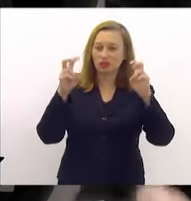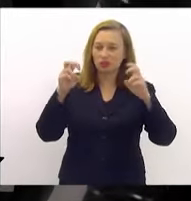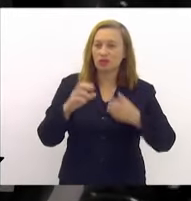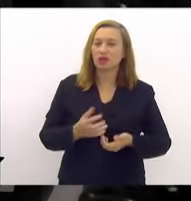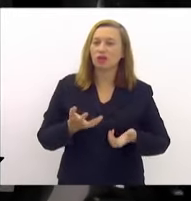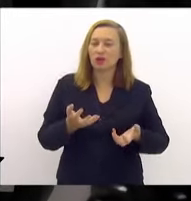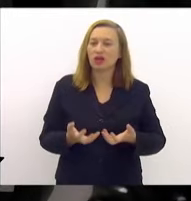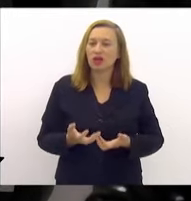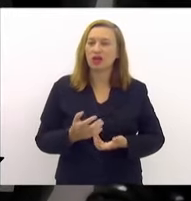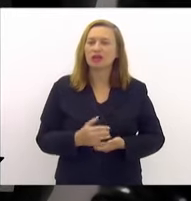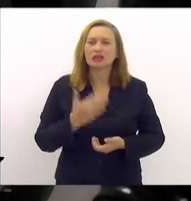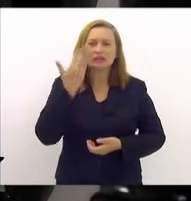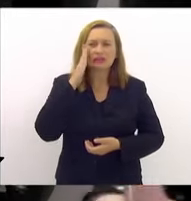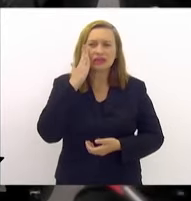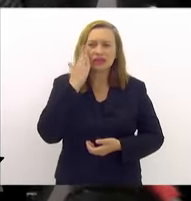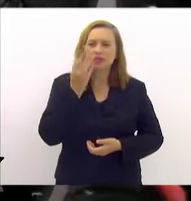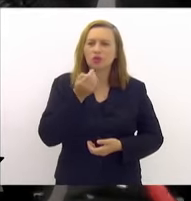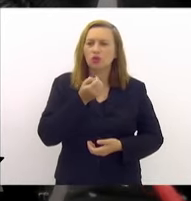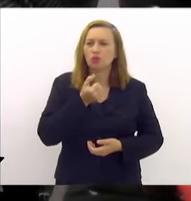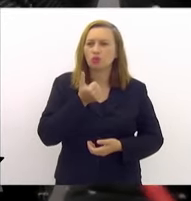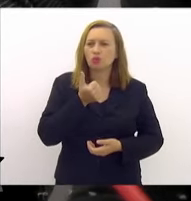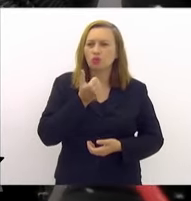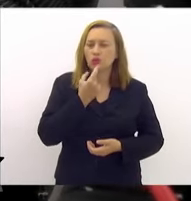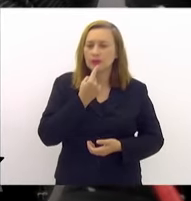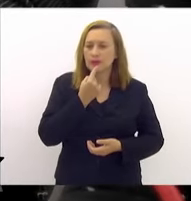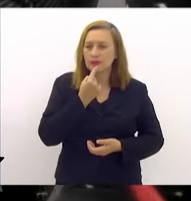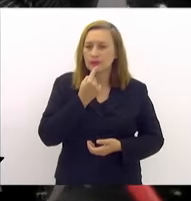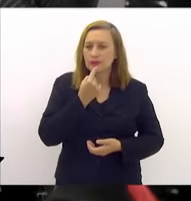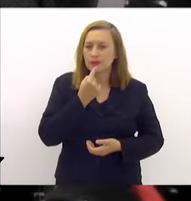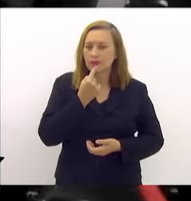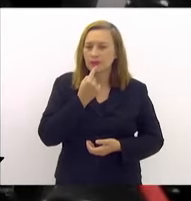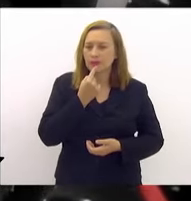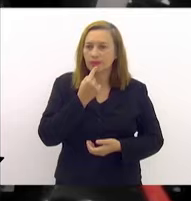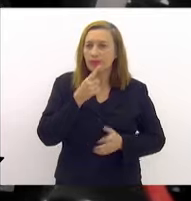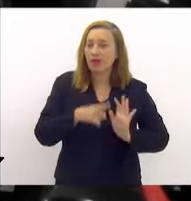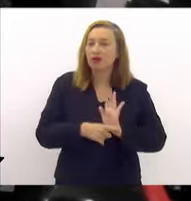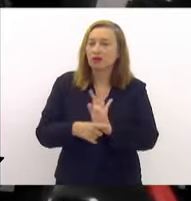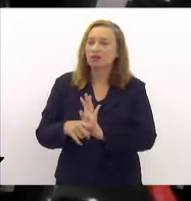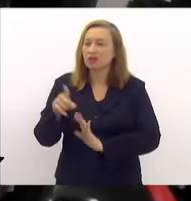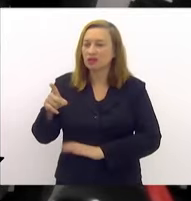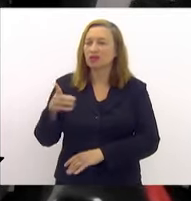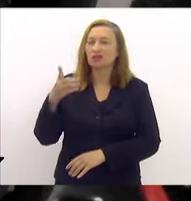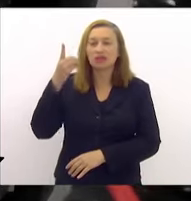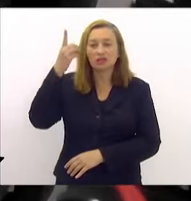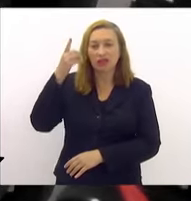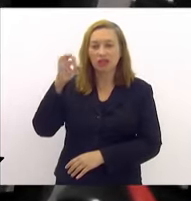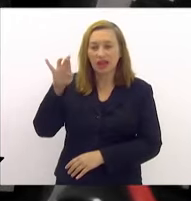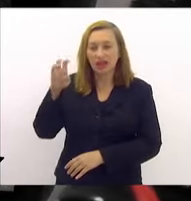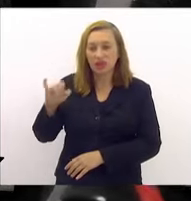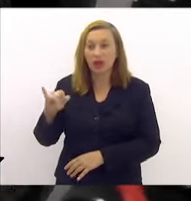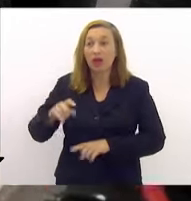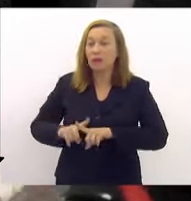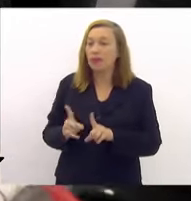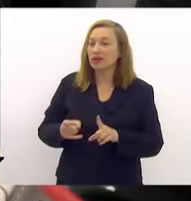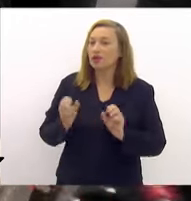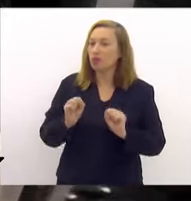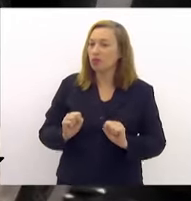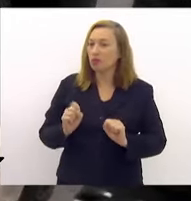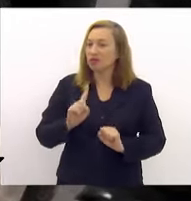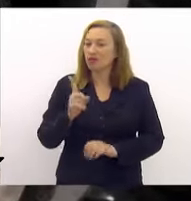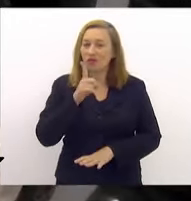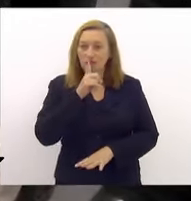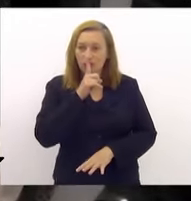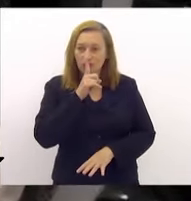eu quero só ter um entendimento um pouquinho distinto para ajudar você, deputado Delaroli. Mas, se Vossa Excelência quiser, eu posso até não